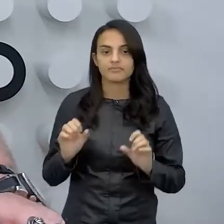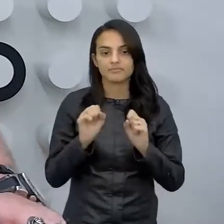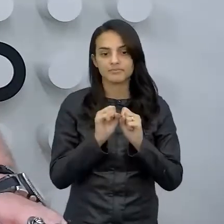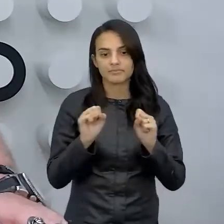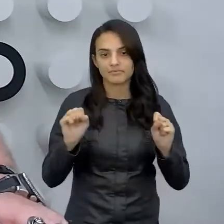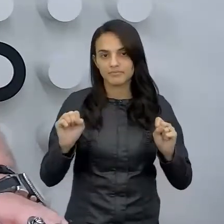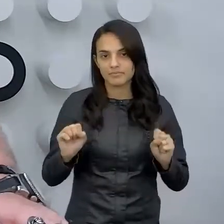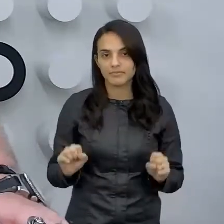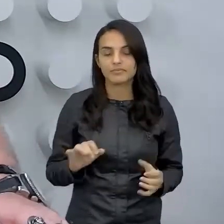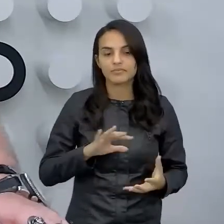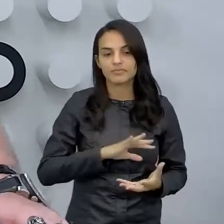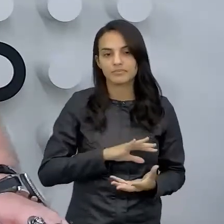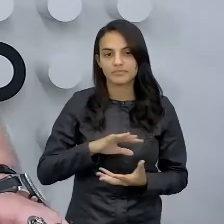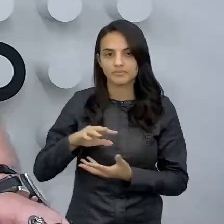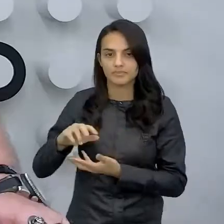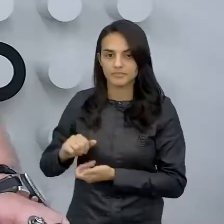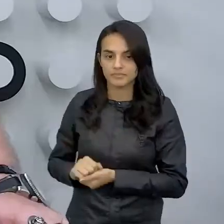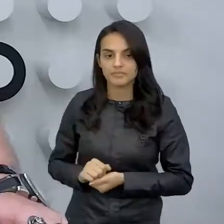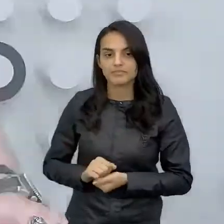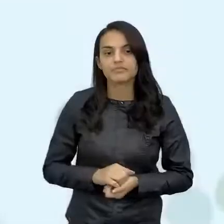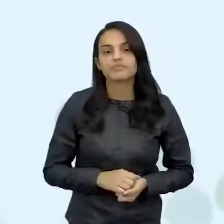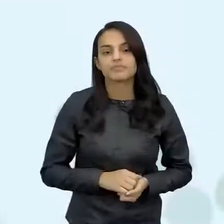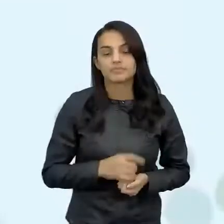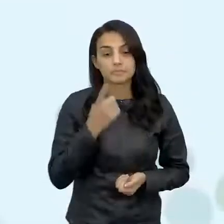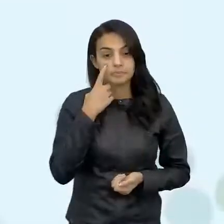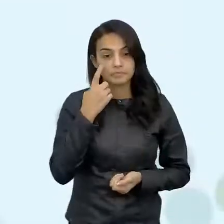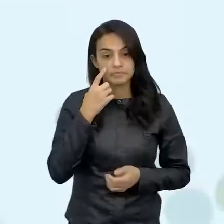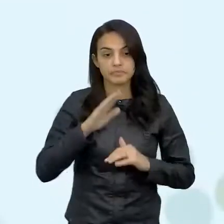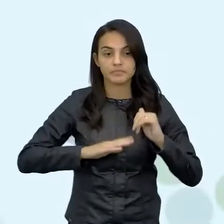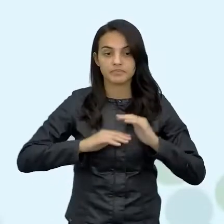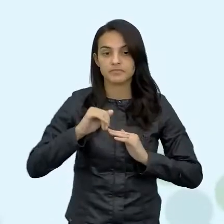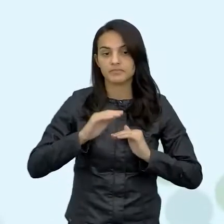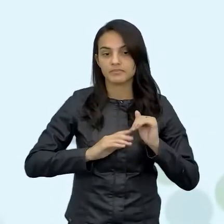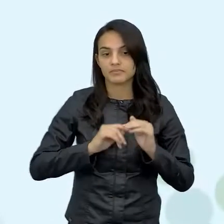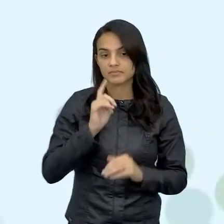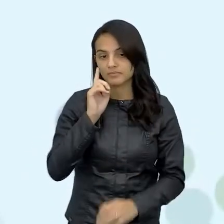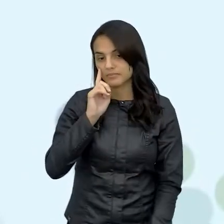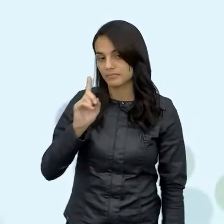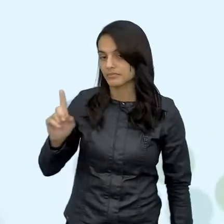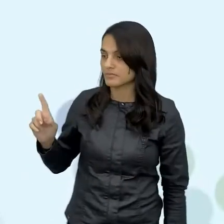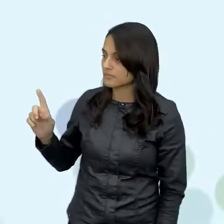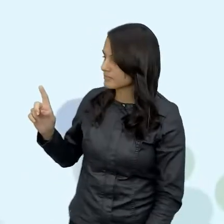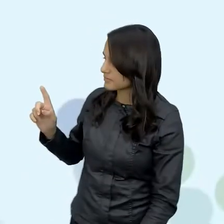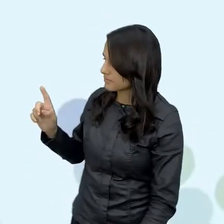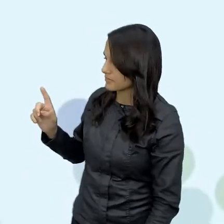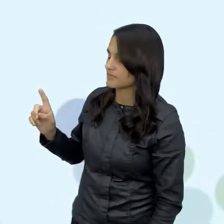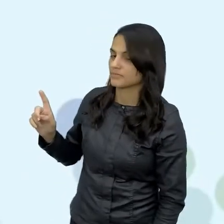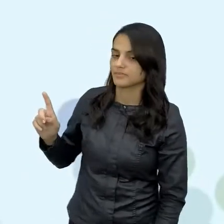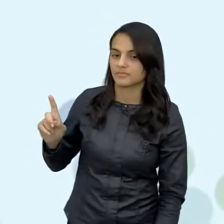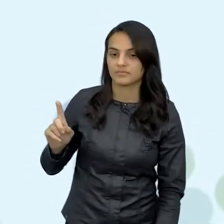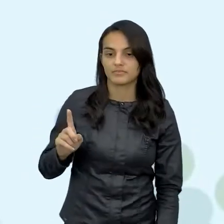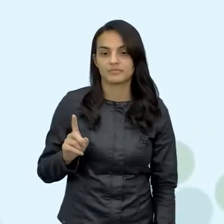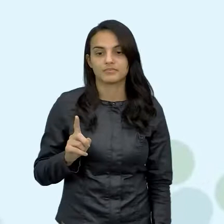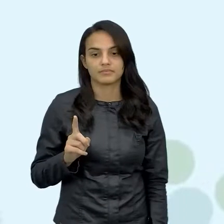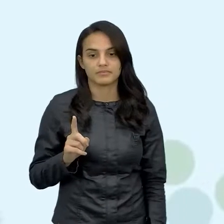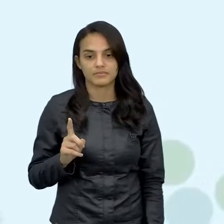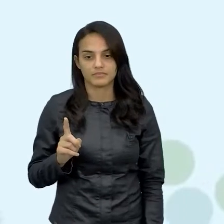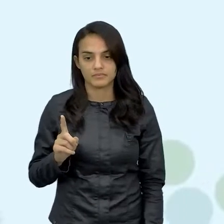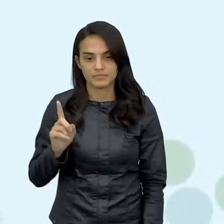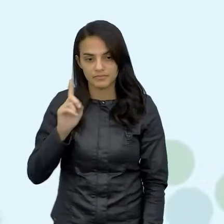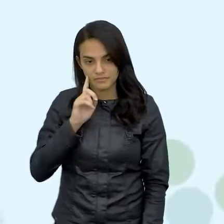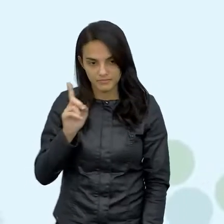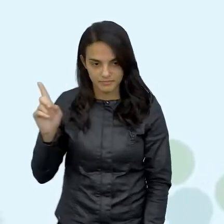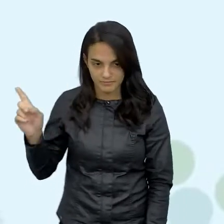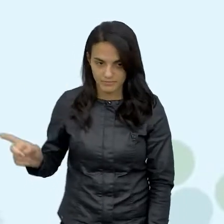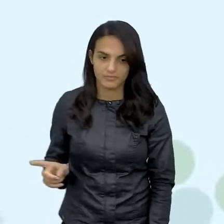Mas antes nós vamos mostrar aí para vocês habilidades, começando aí com habilidades dos eixos estruturantes. Tá aí, ó, para vocês,